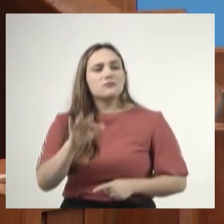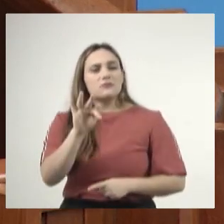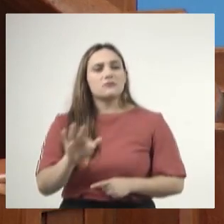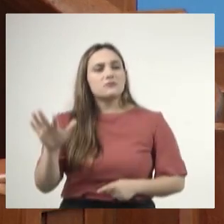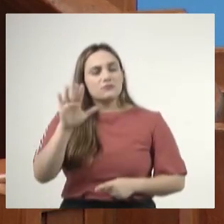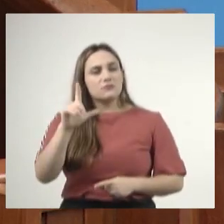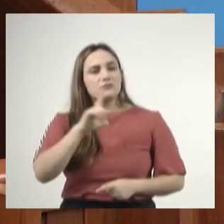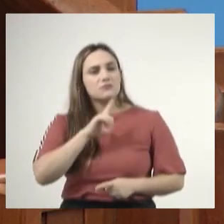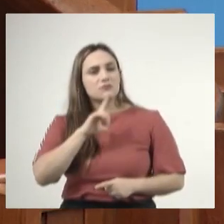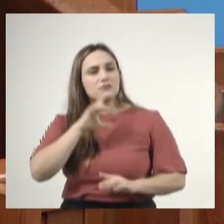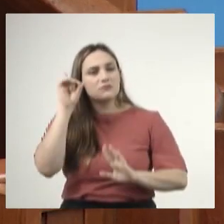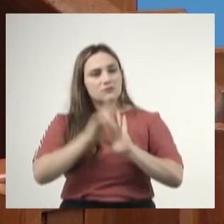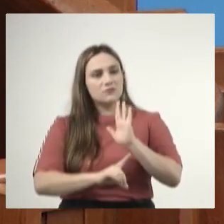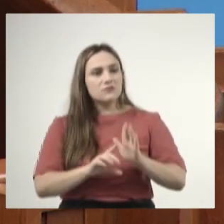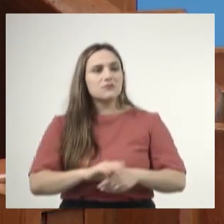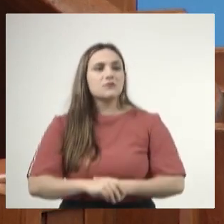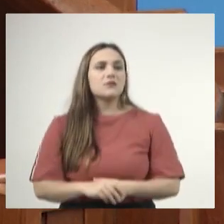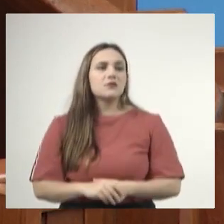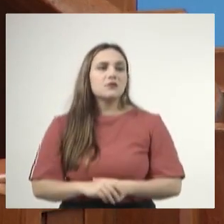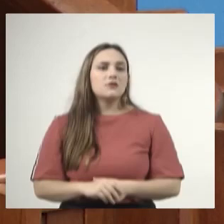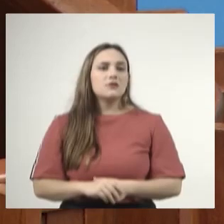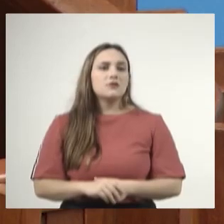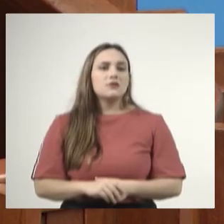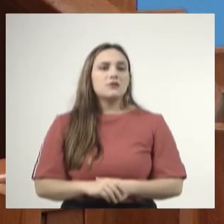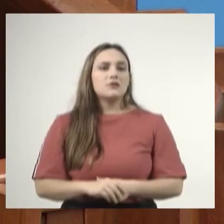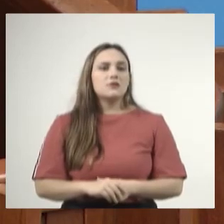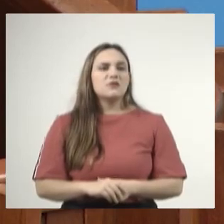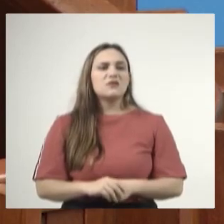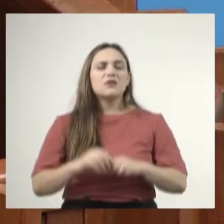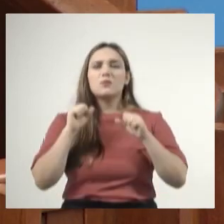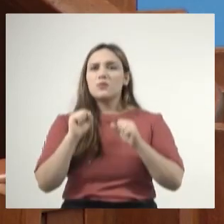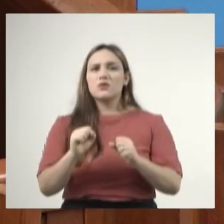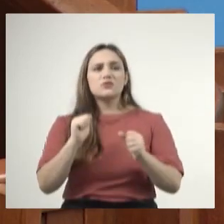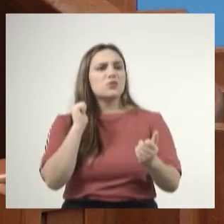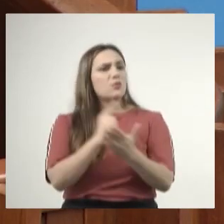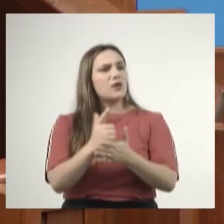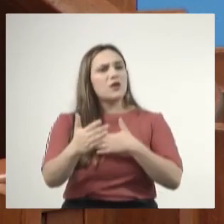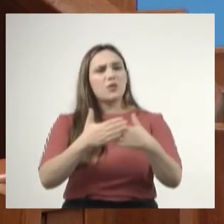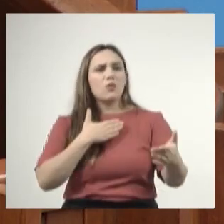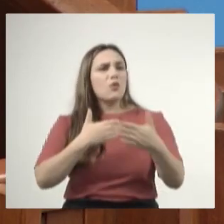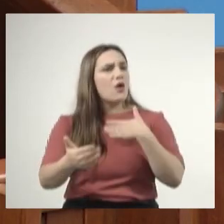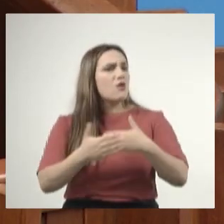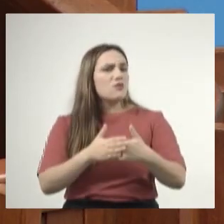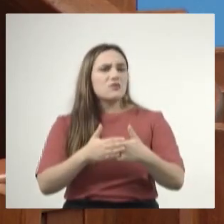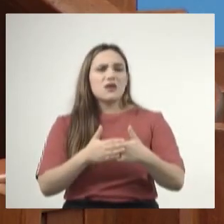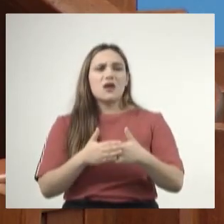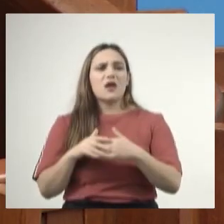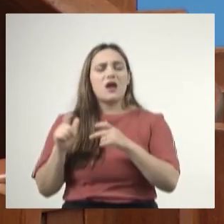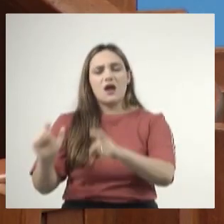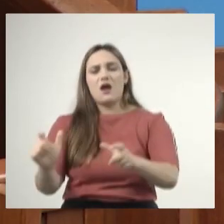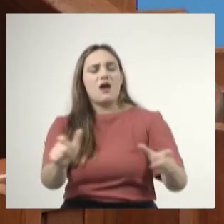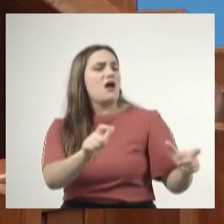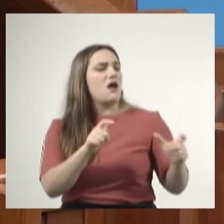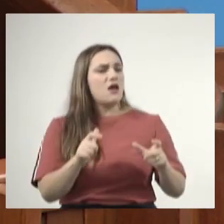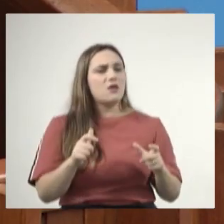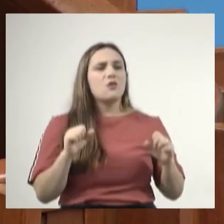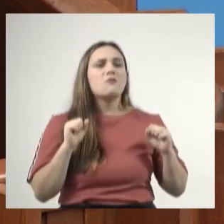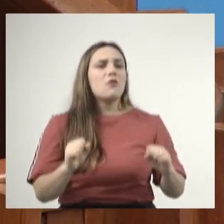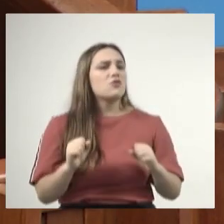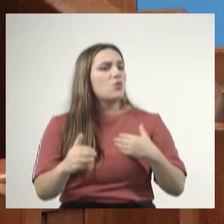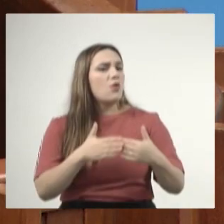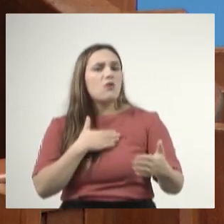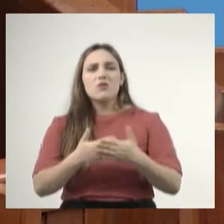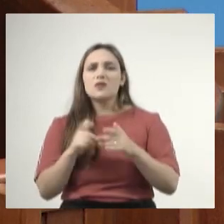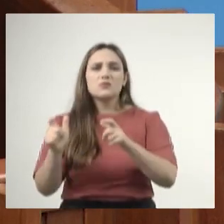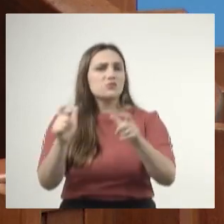direito, já que ele é tutor, ele pode comprar qualquer propriedade rural, em qualquer lugar do